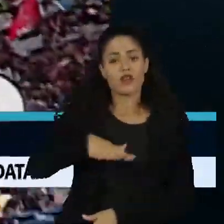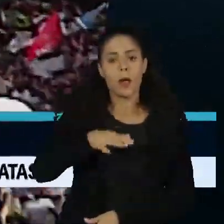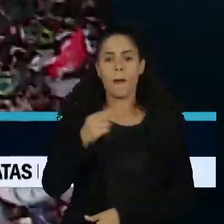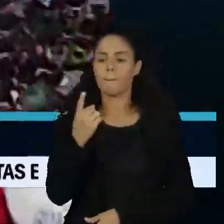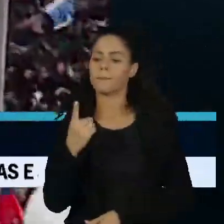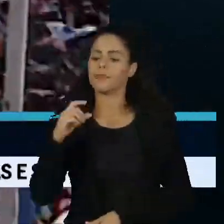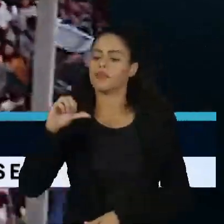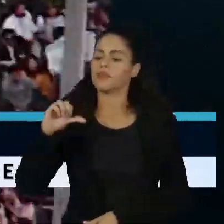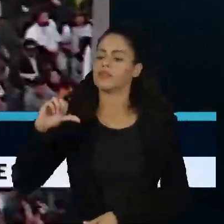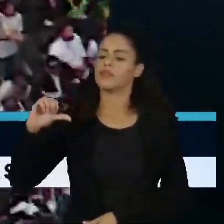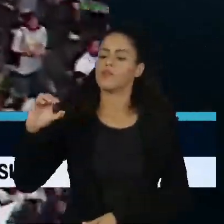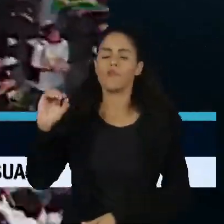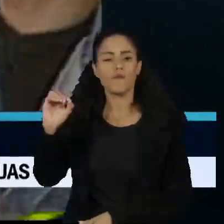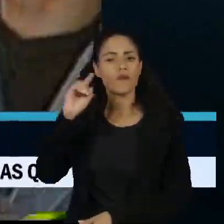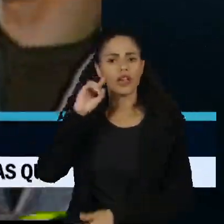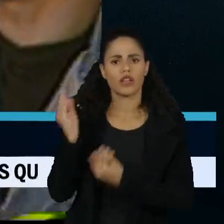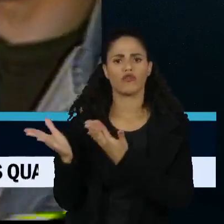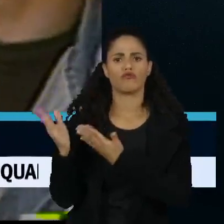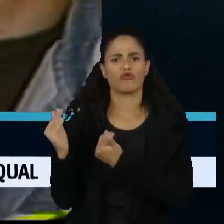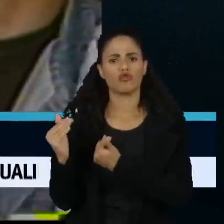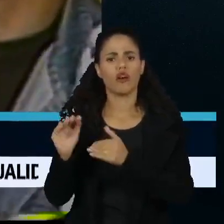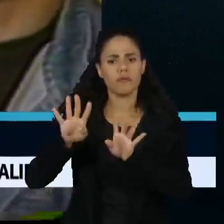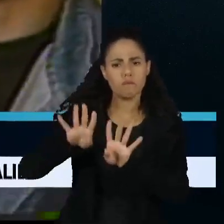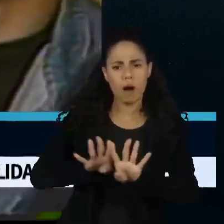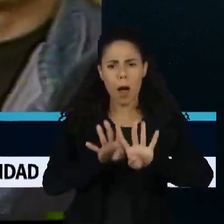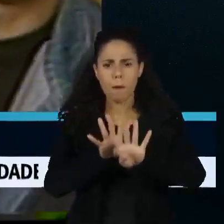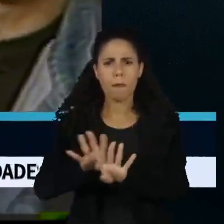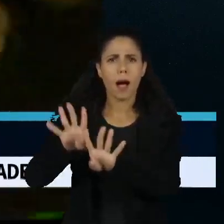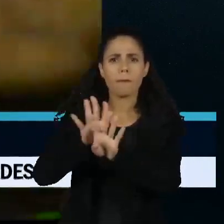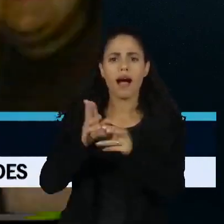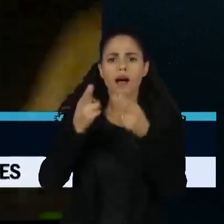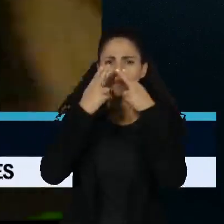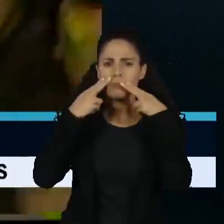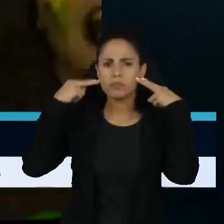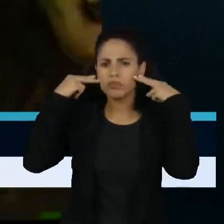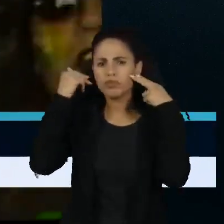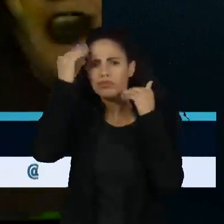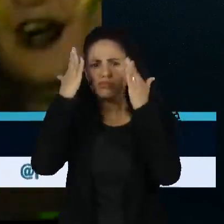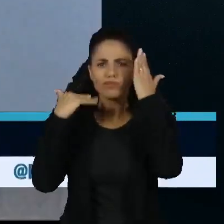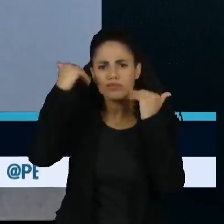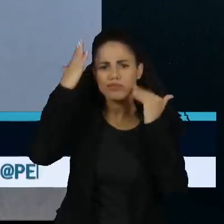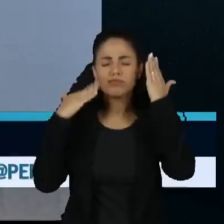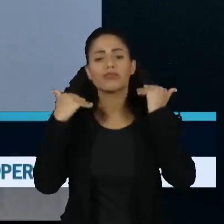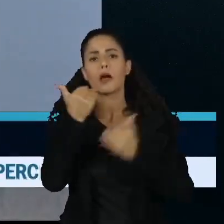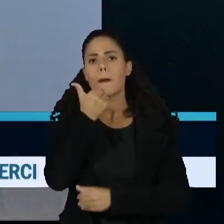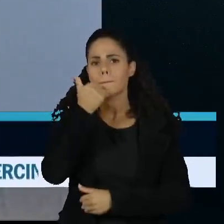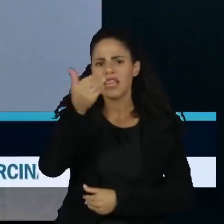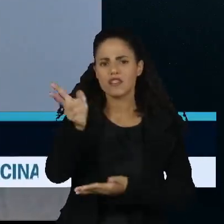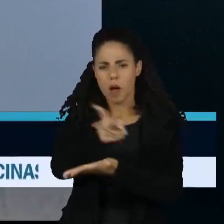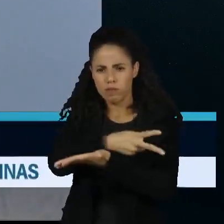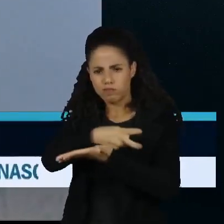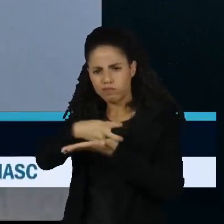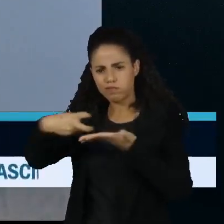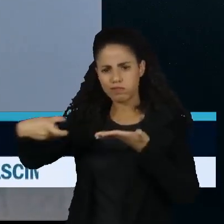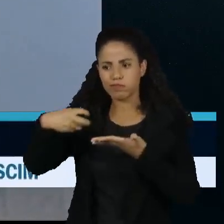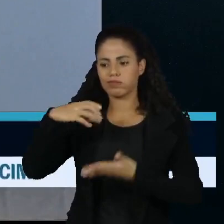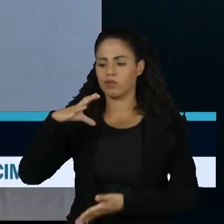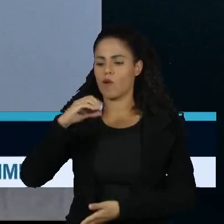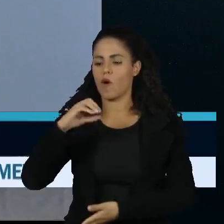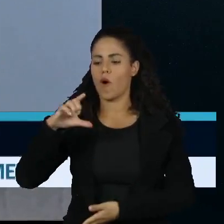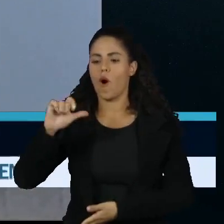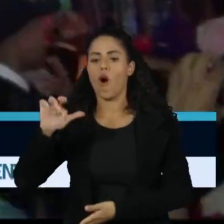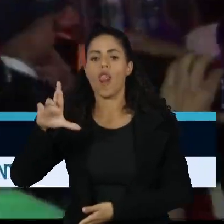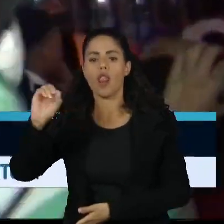anos 90 no Brasil os jovens foram as ruas com as caras pintadas pediram o impeachment do então presidente Fernando